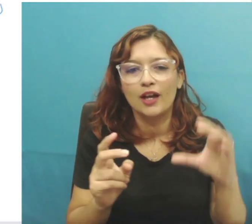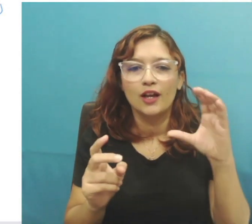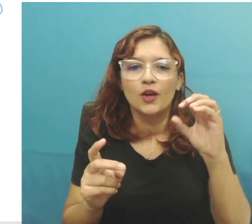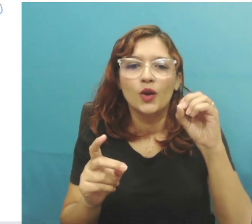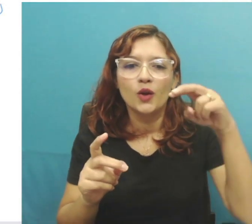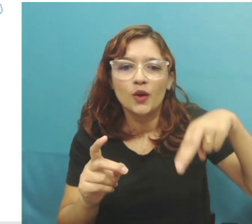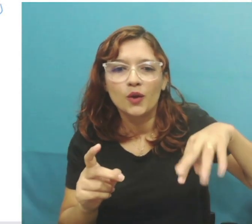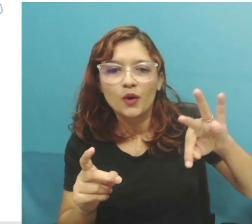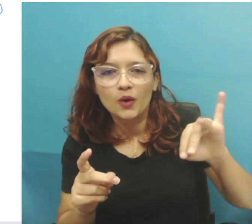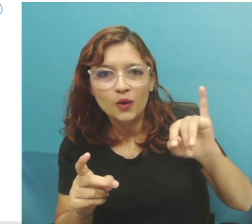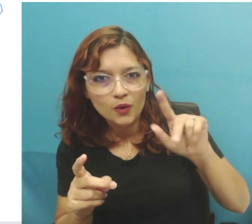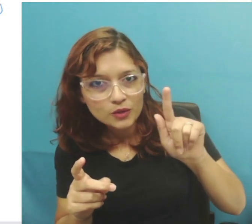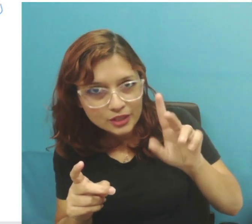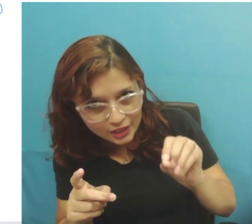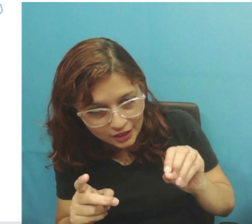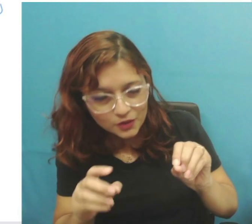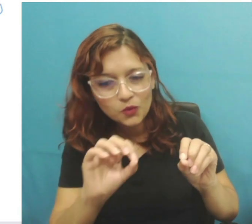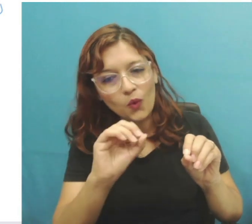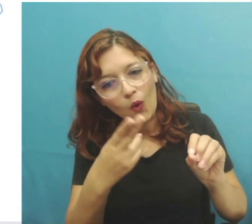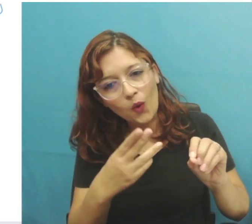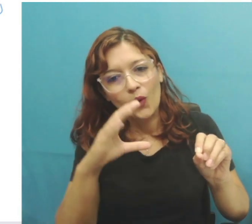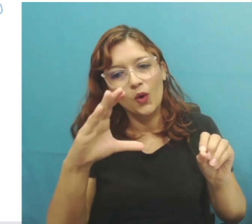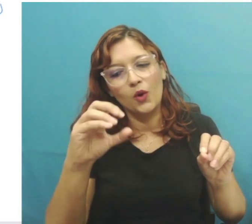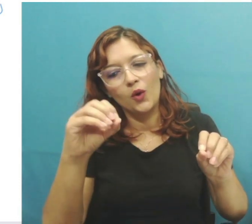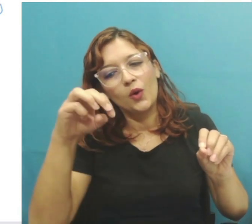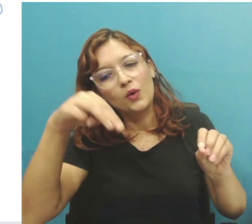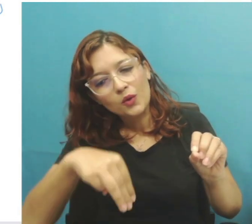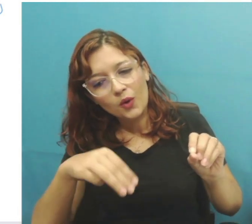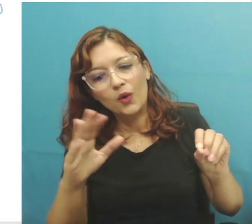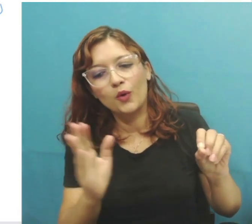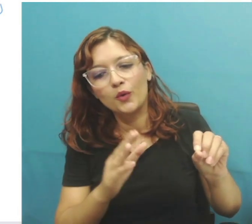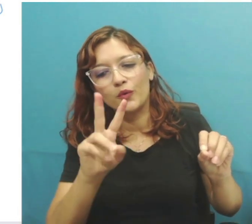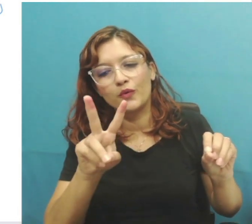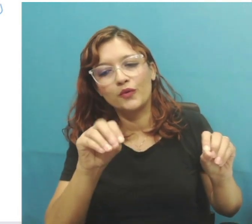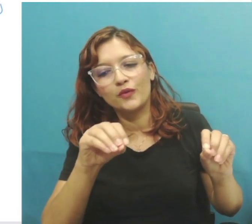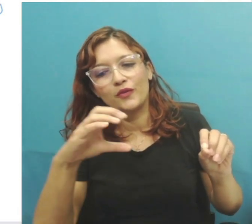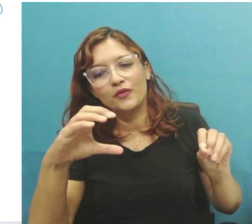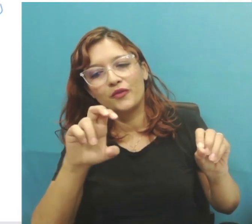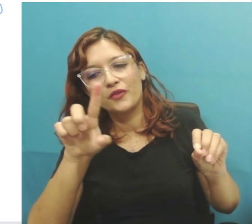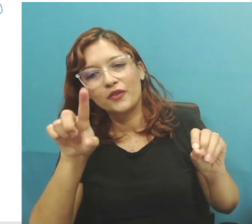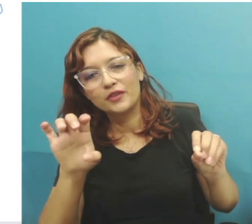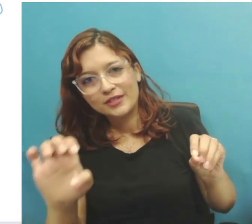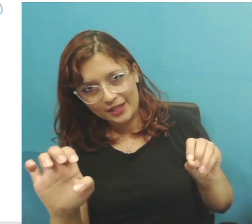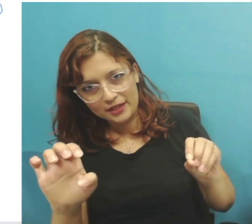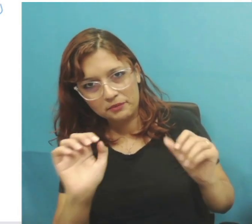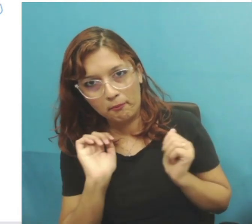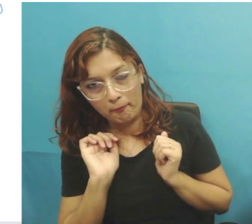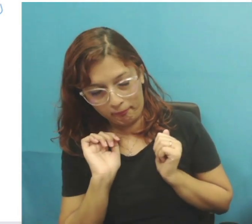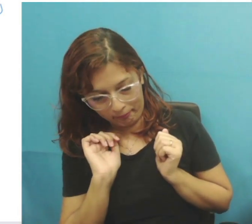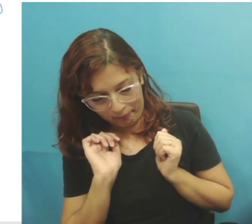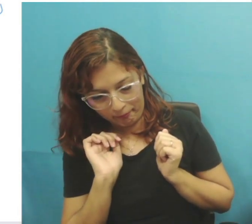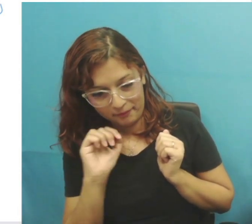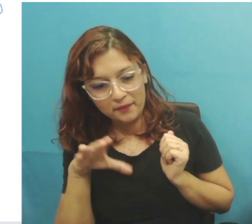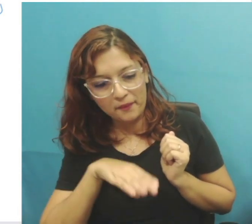Só que nesse caso você pode usar qualquer um dos dois. Você pode usar contigo e pode usar com você.